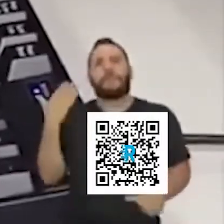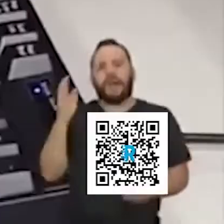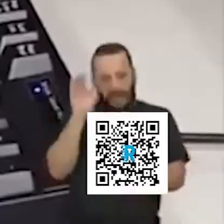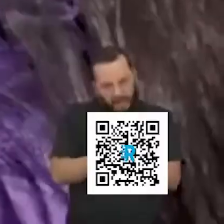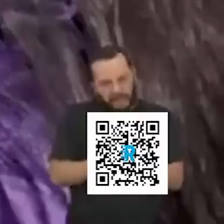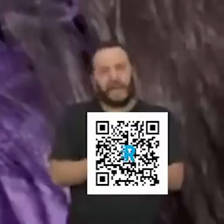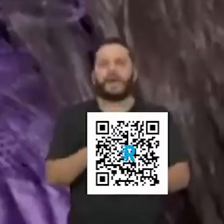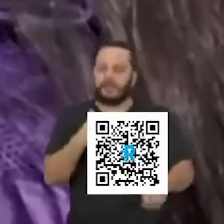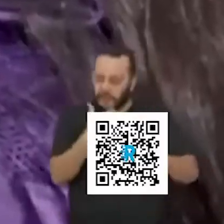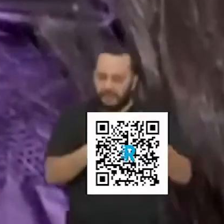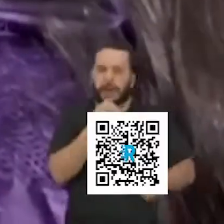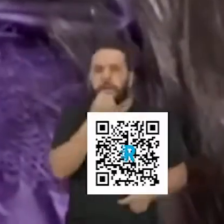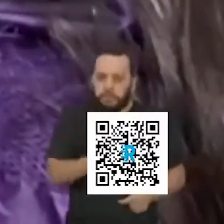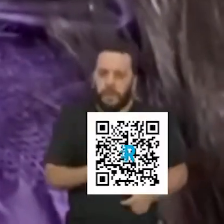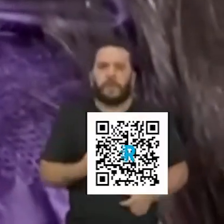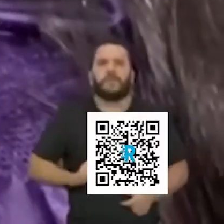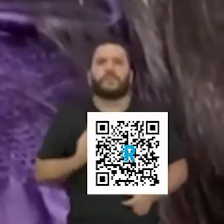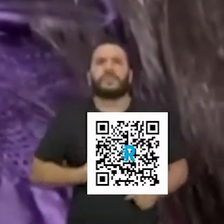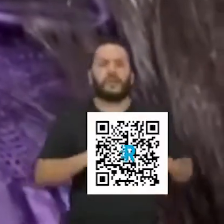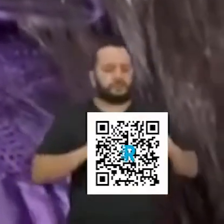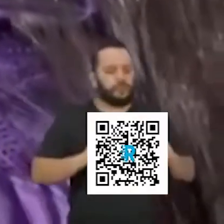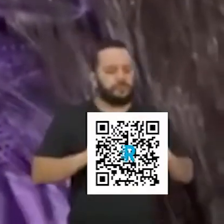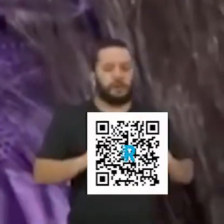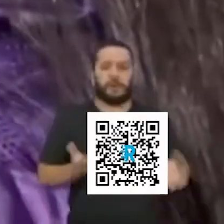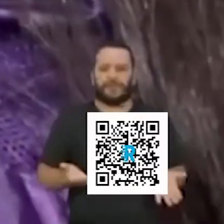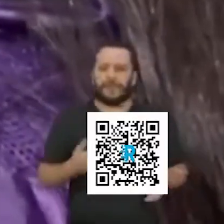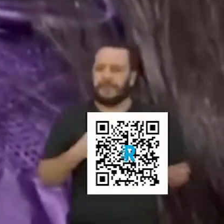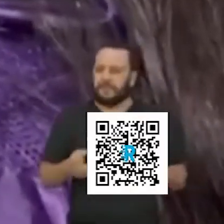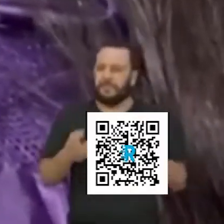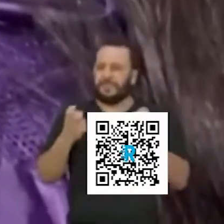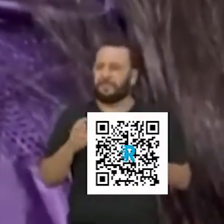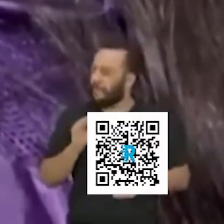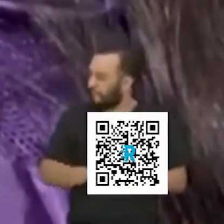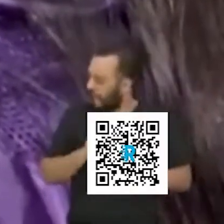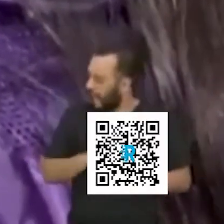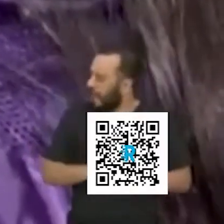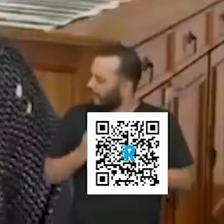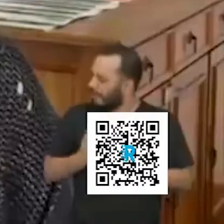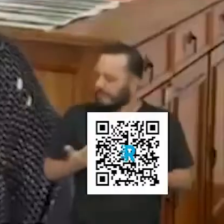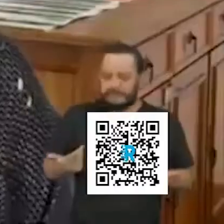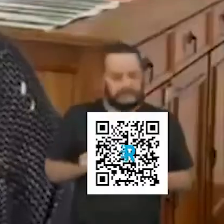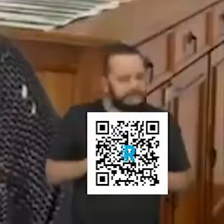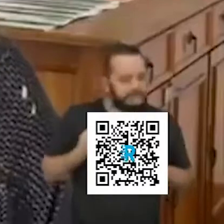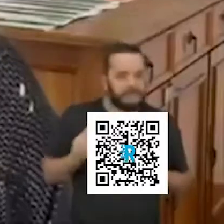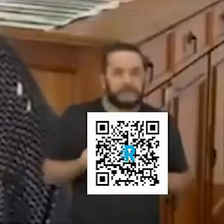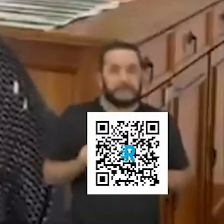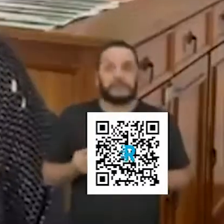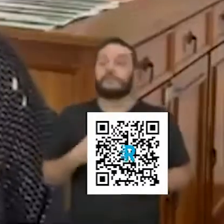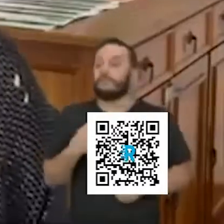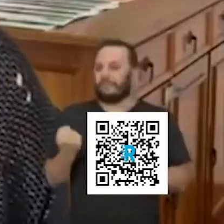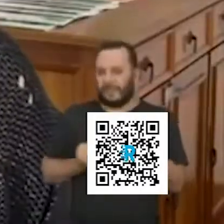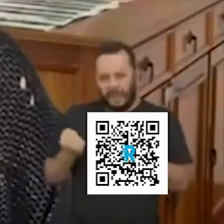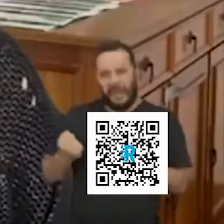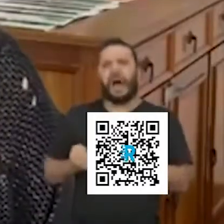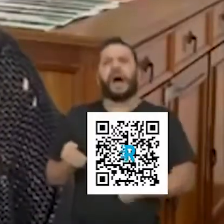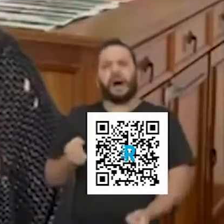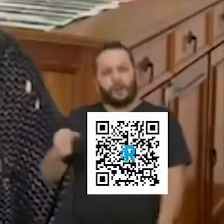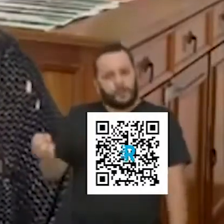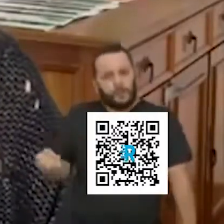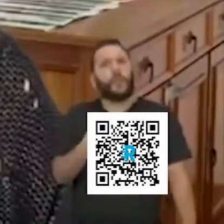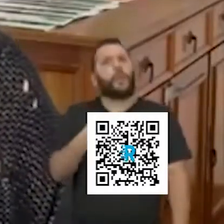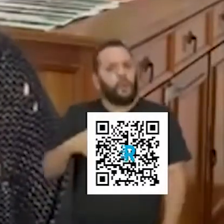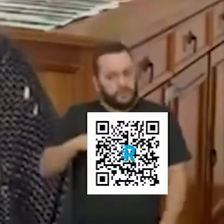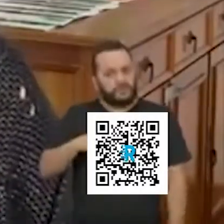bom trabalho e uma vida confortável, mas percebeu que faltava alguma coisa. Carro zero,